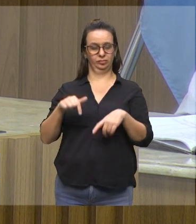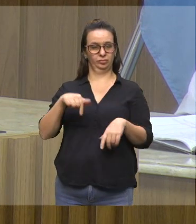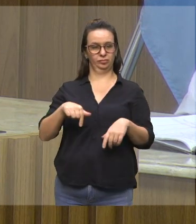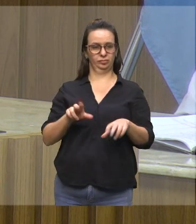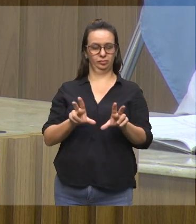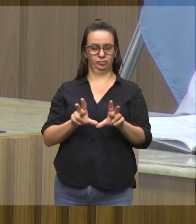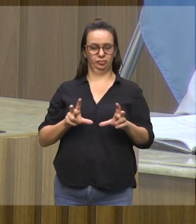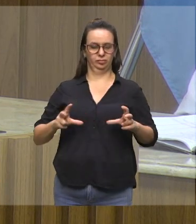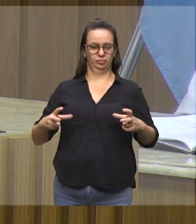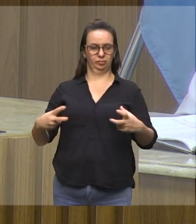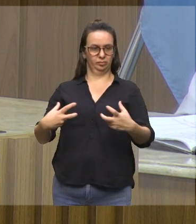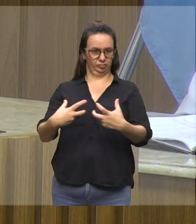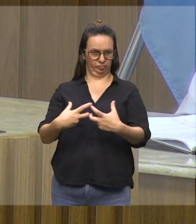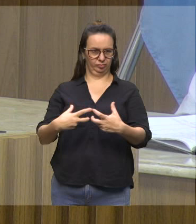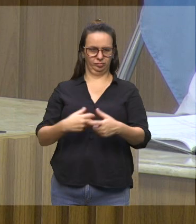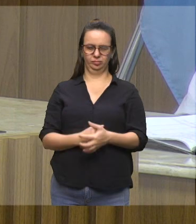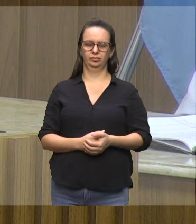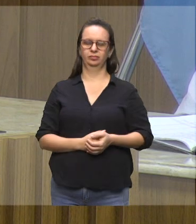algumas vezes